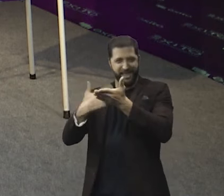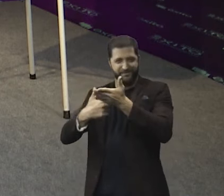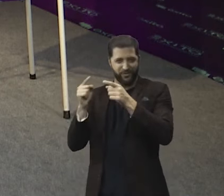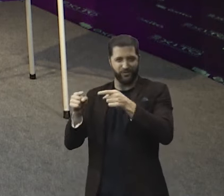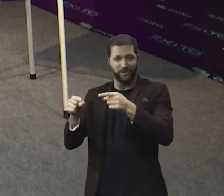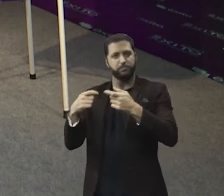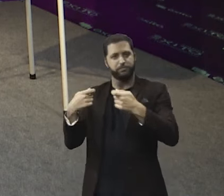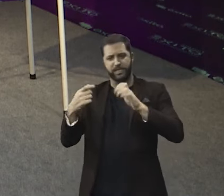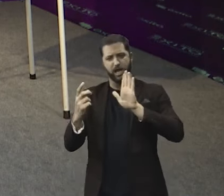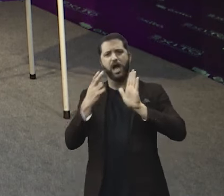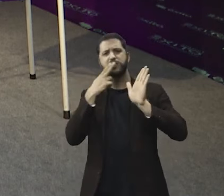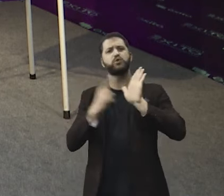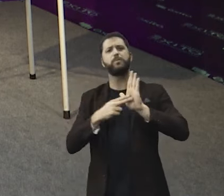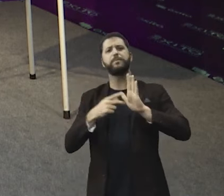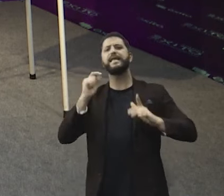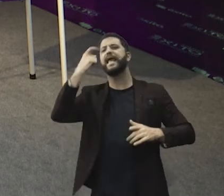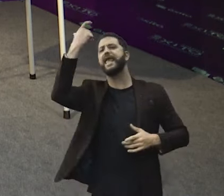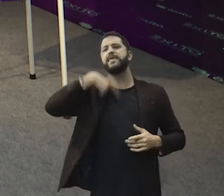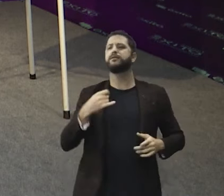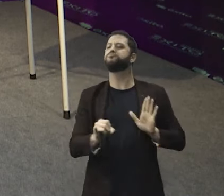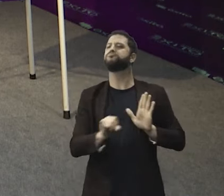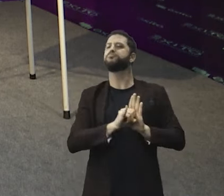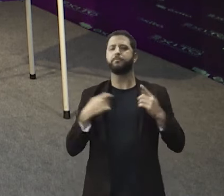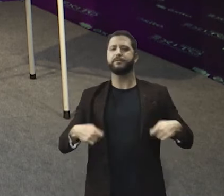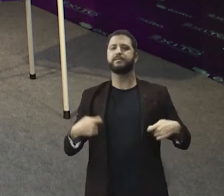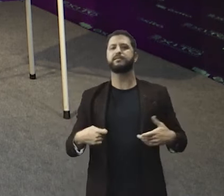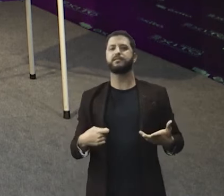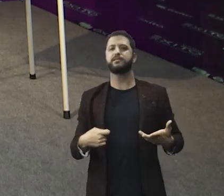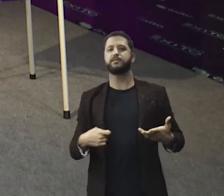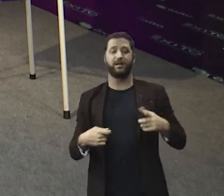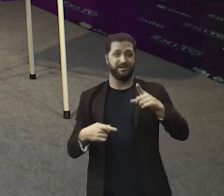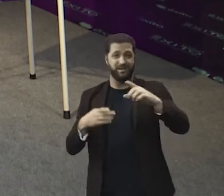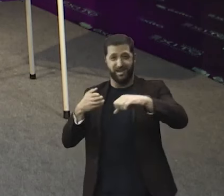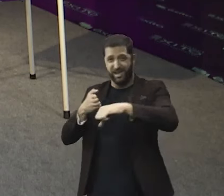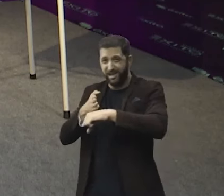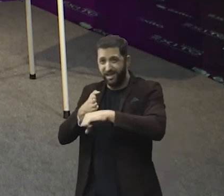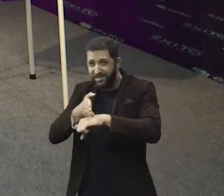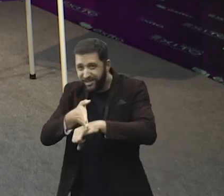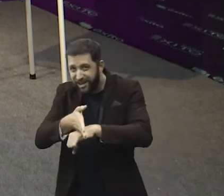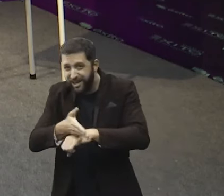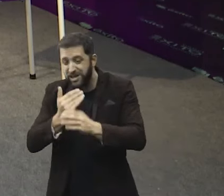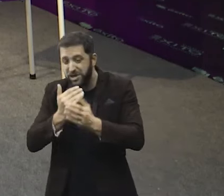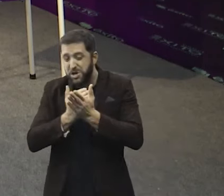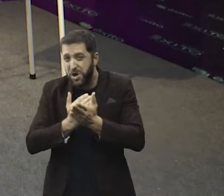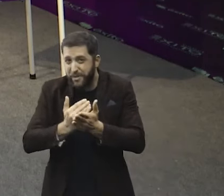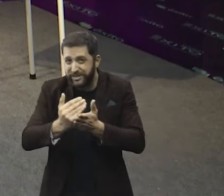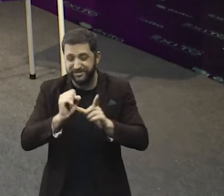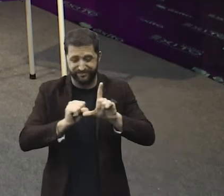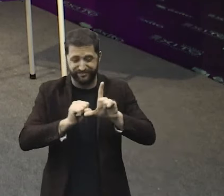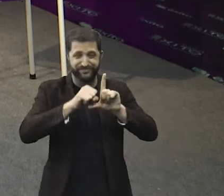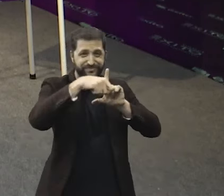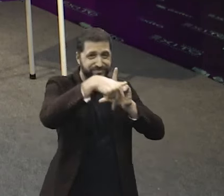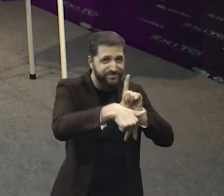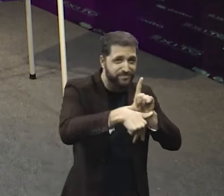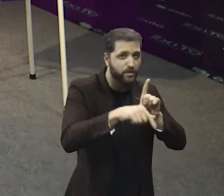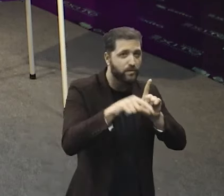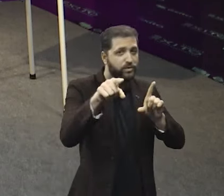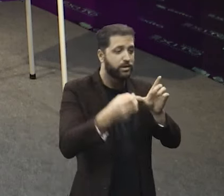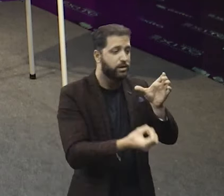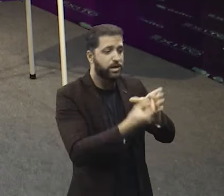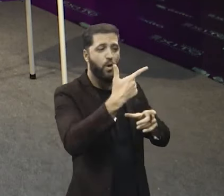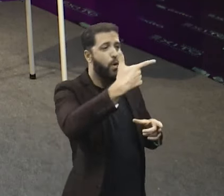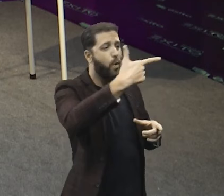o metaverso quando você entra nessa realidade de Avatar você vai fazer o quê você vai construir um Avatar e você